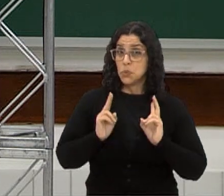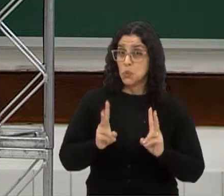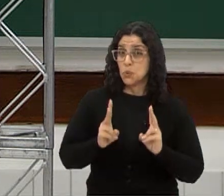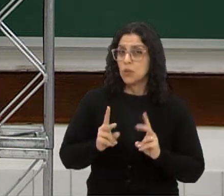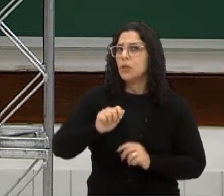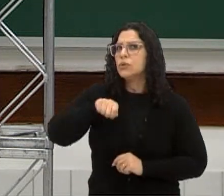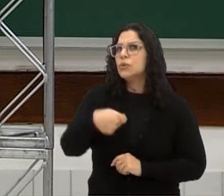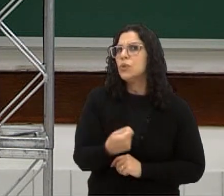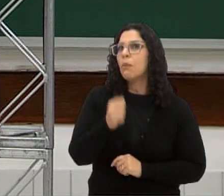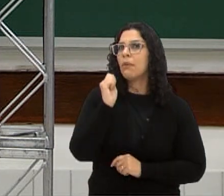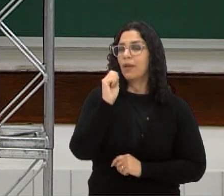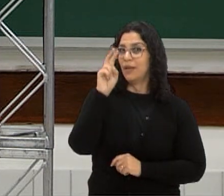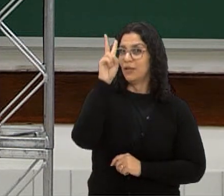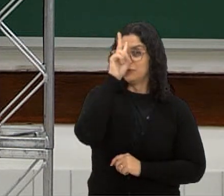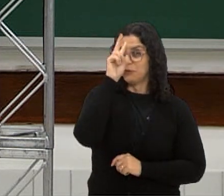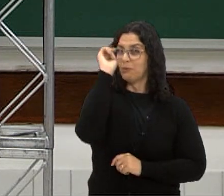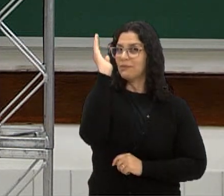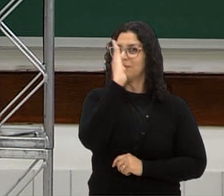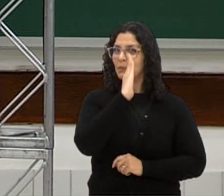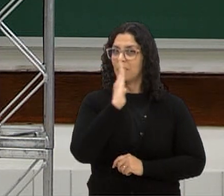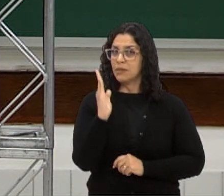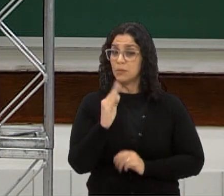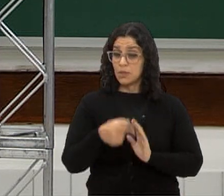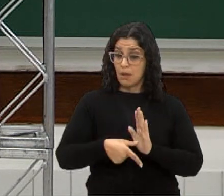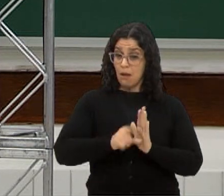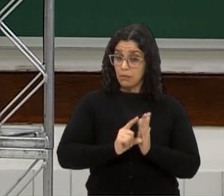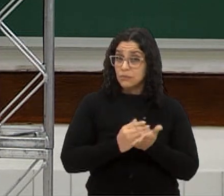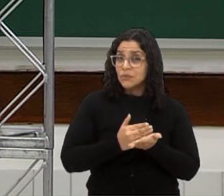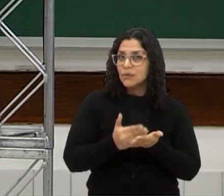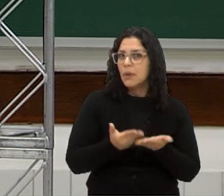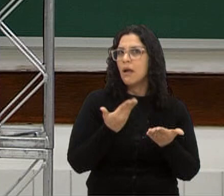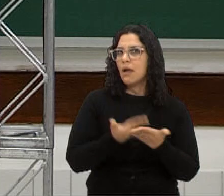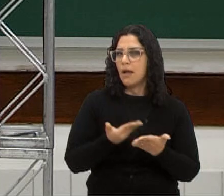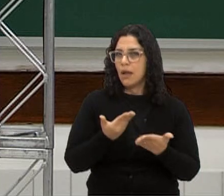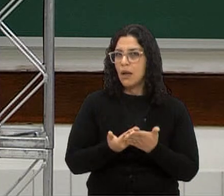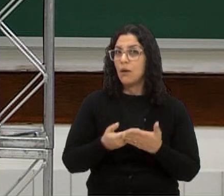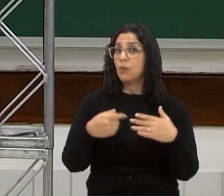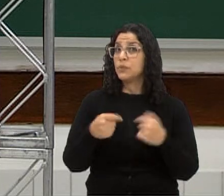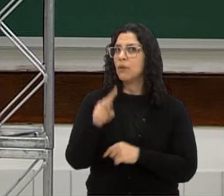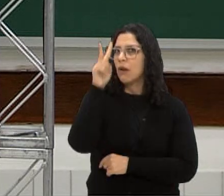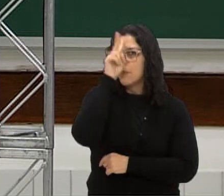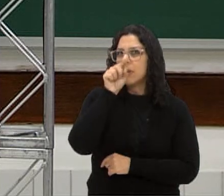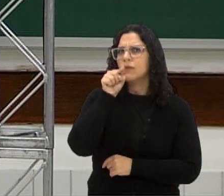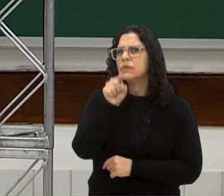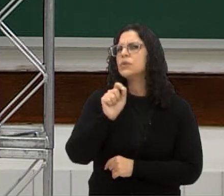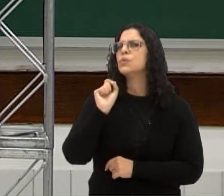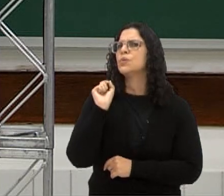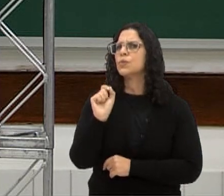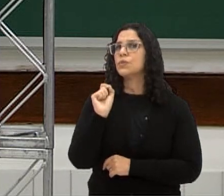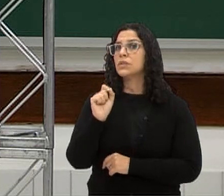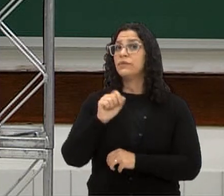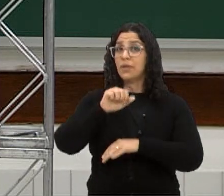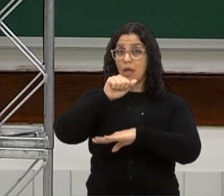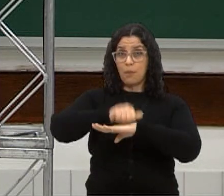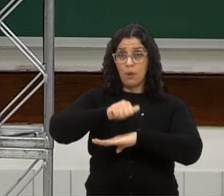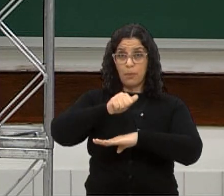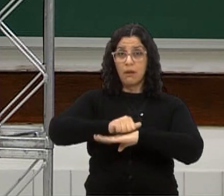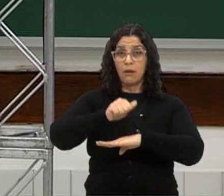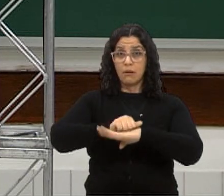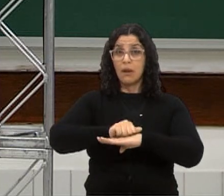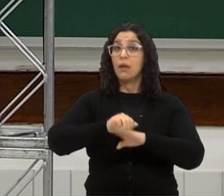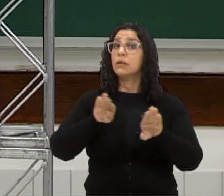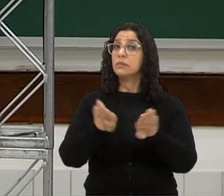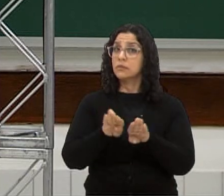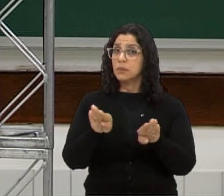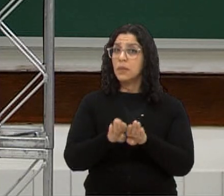estudando sobre a história do Brasil. Antes de nós iniciarmos, eu quero te lembrar, você que tem um aplicativo Aula Paraná, você